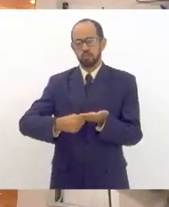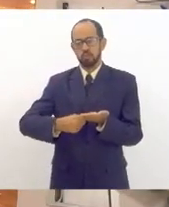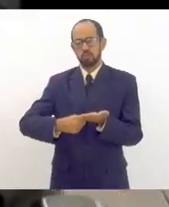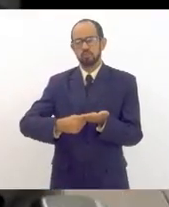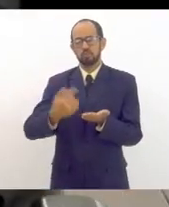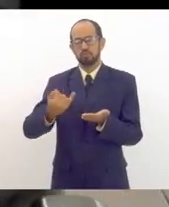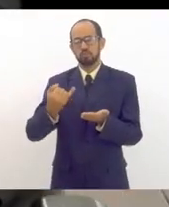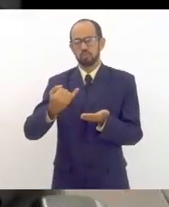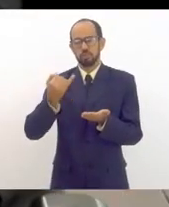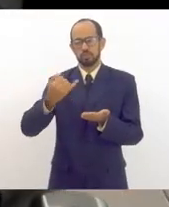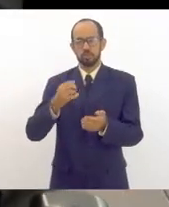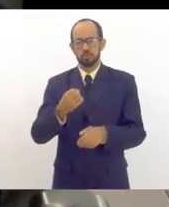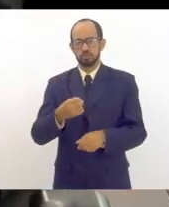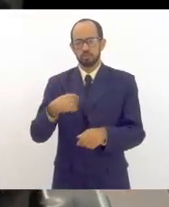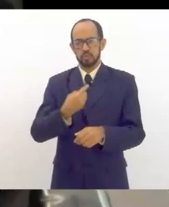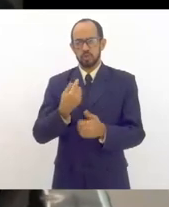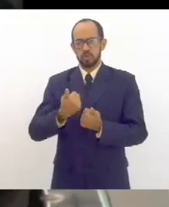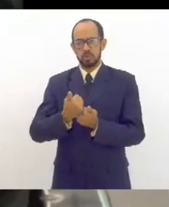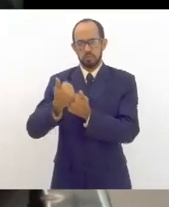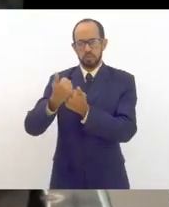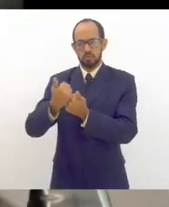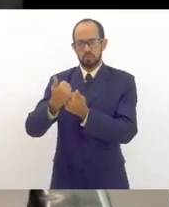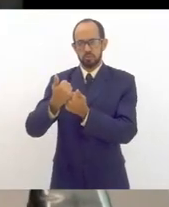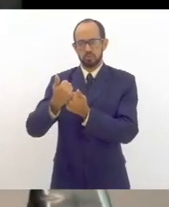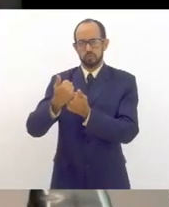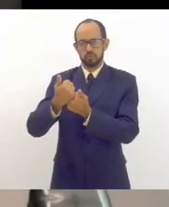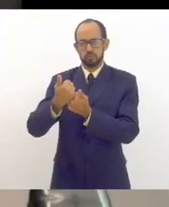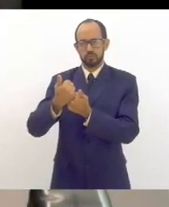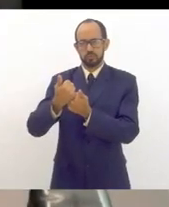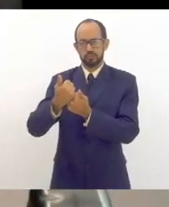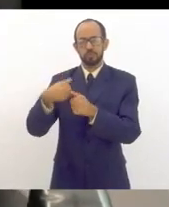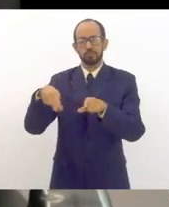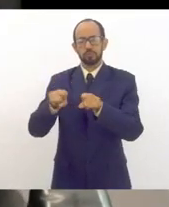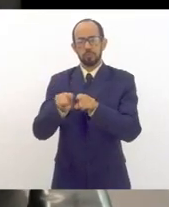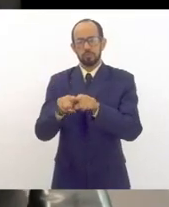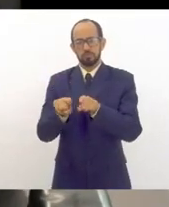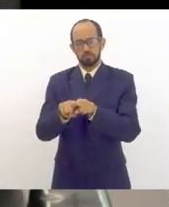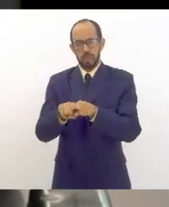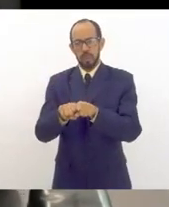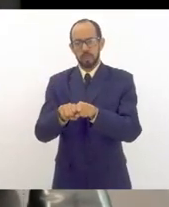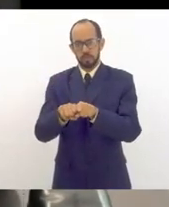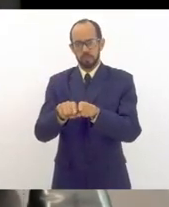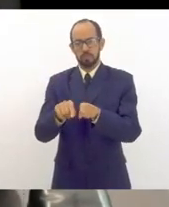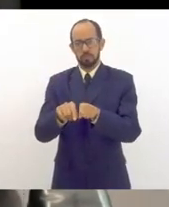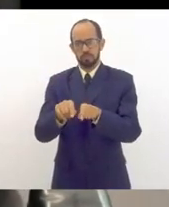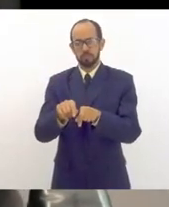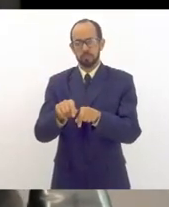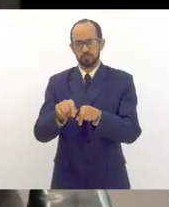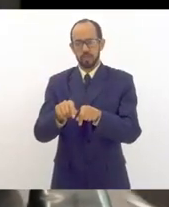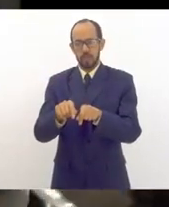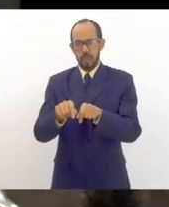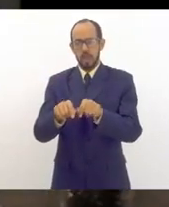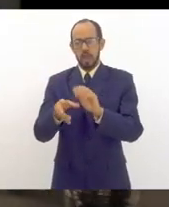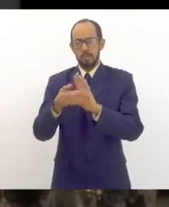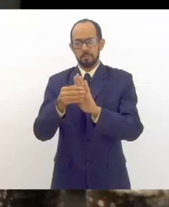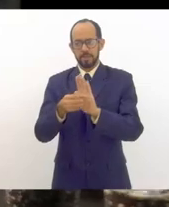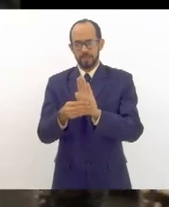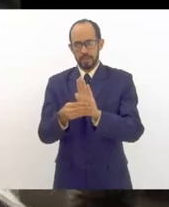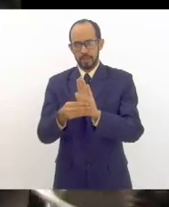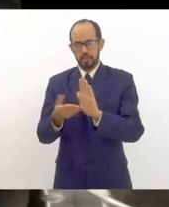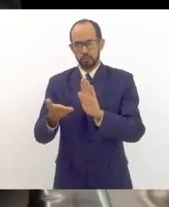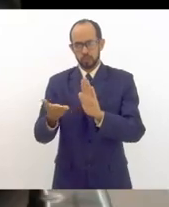razoável, não é? Nós apoiamos o acordo, assim como é razoável que a matéria que está na pauta hoje, projeto de lei do governo, a